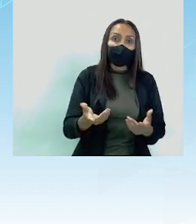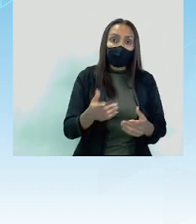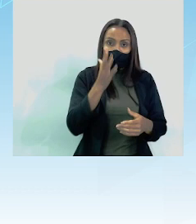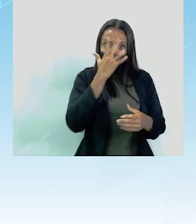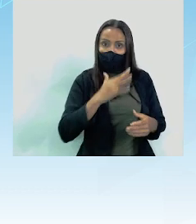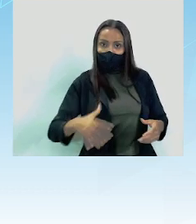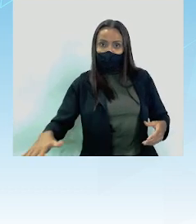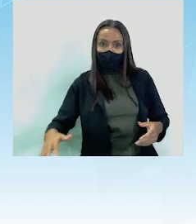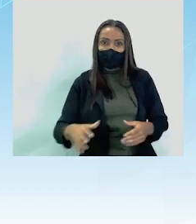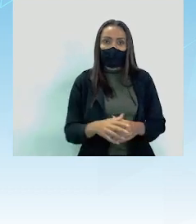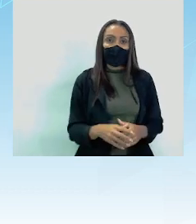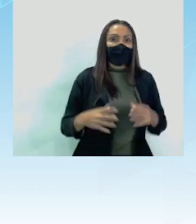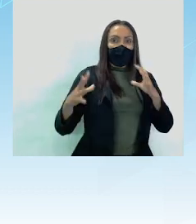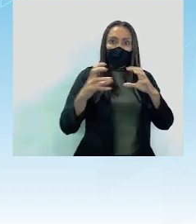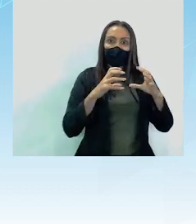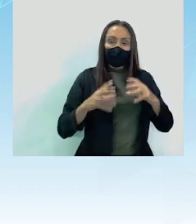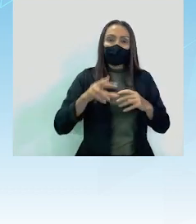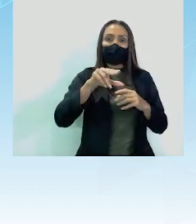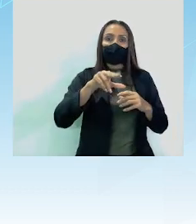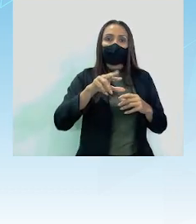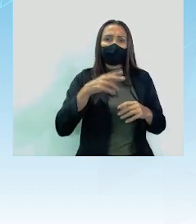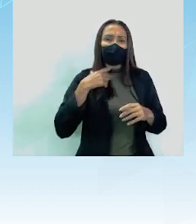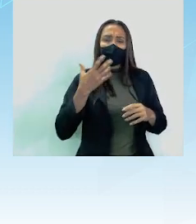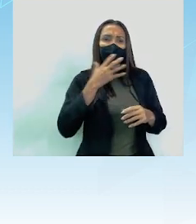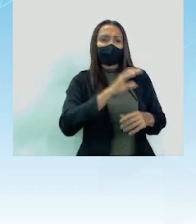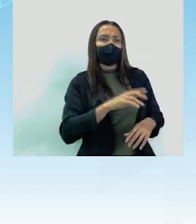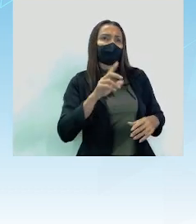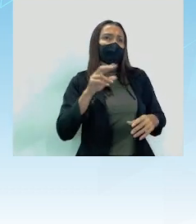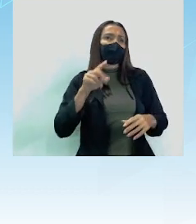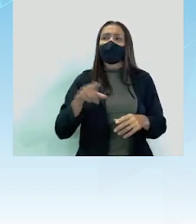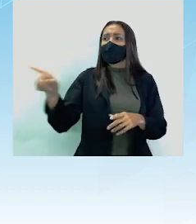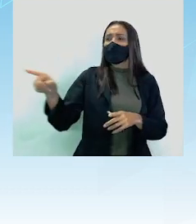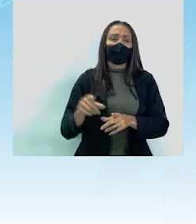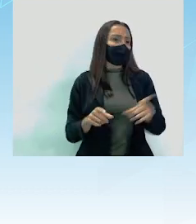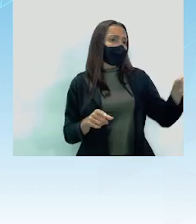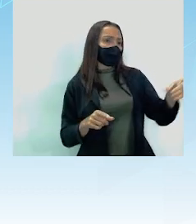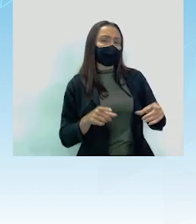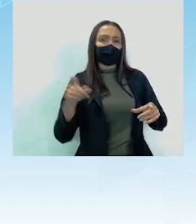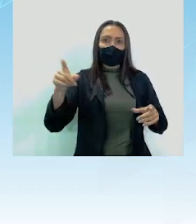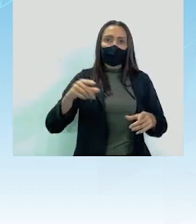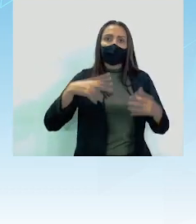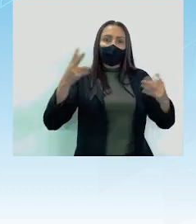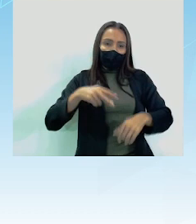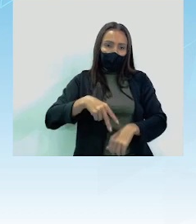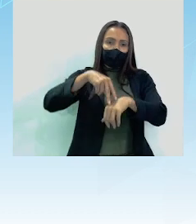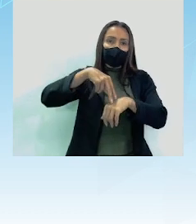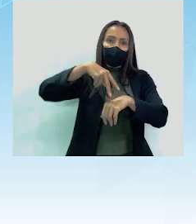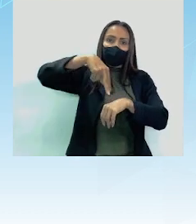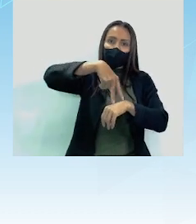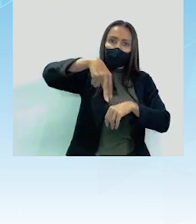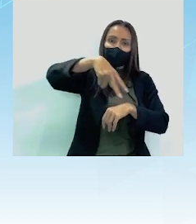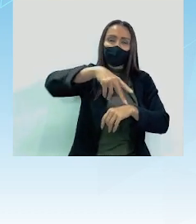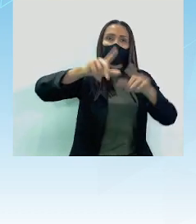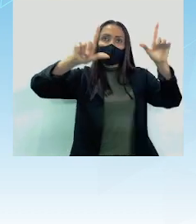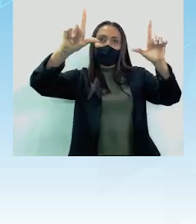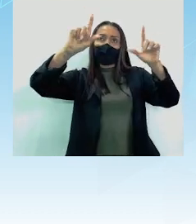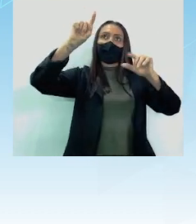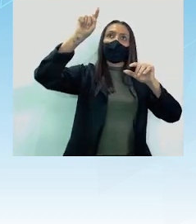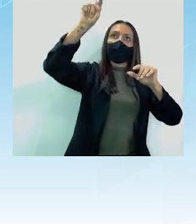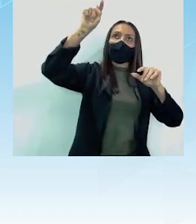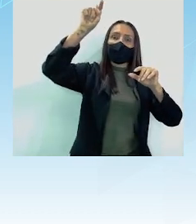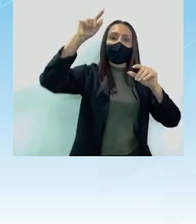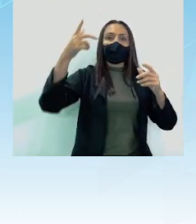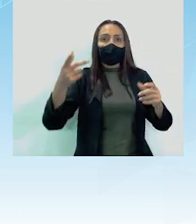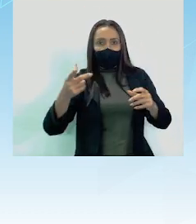Mas a gente era obrigado a se movimentar. Então, hoje a gente não precisa mais fazer isso, porque o controle remoto resolve o problema, né? E resolve o problema de quase tudo. Hoje tem casas,